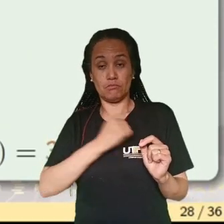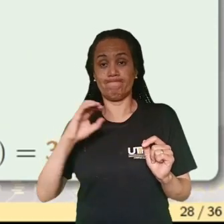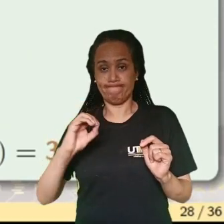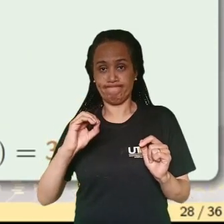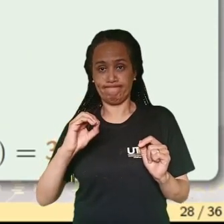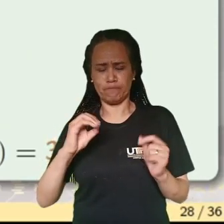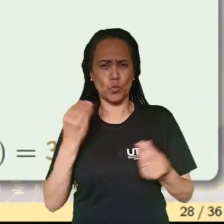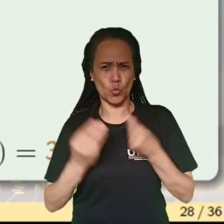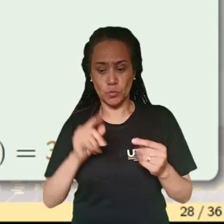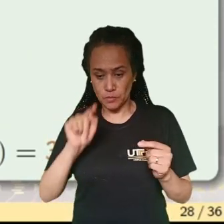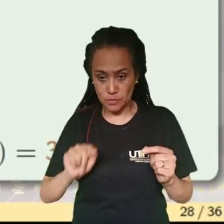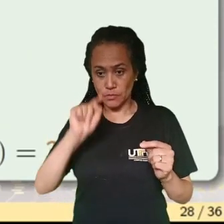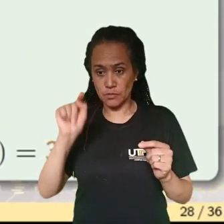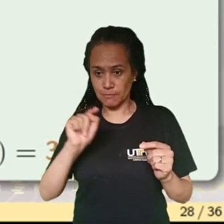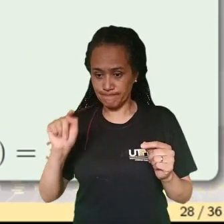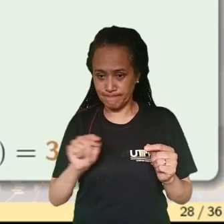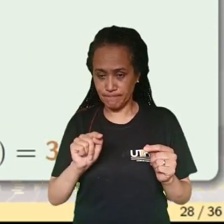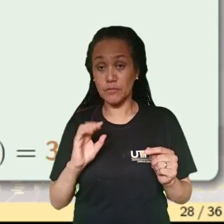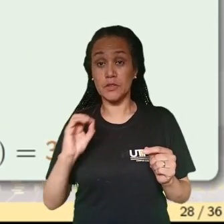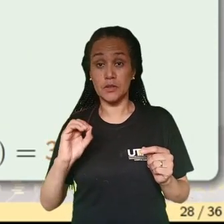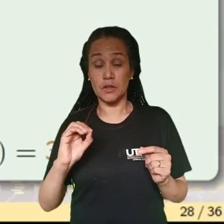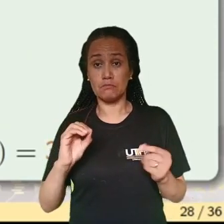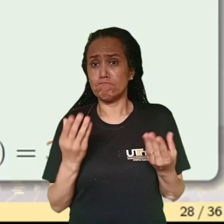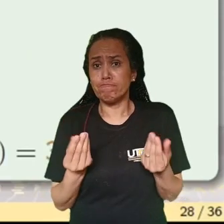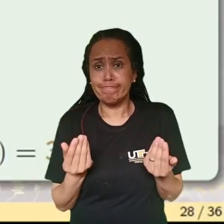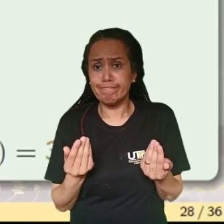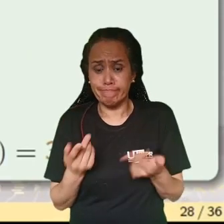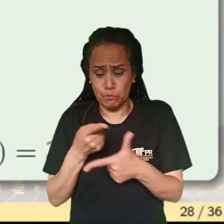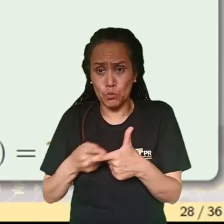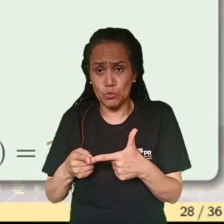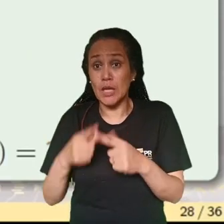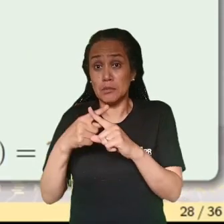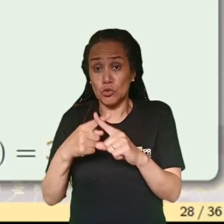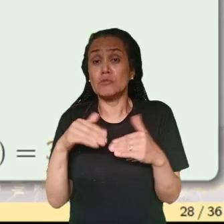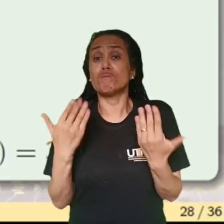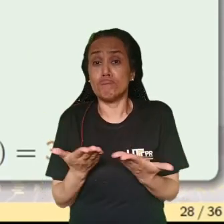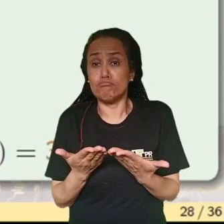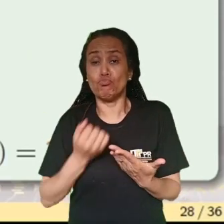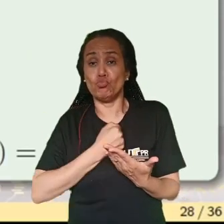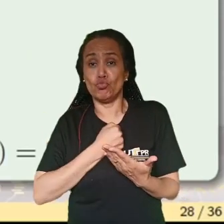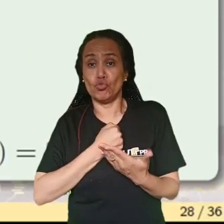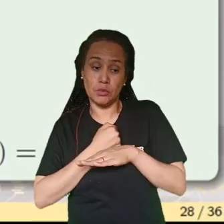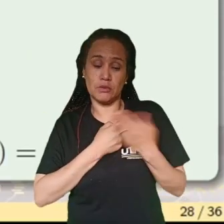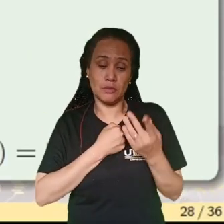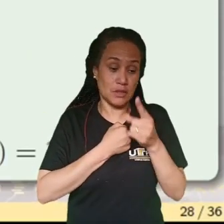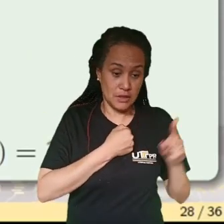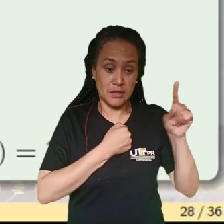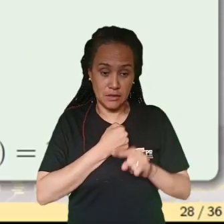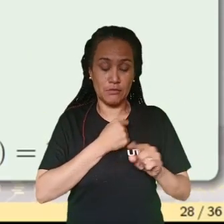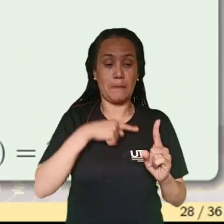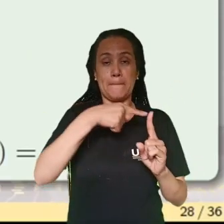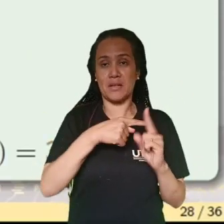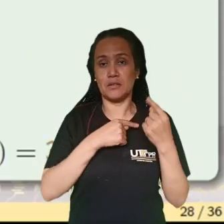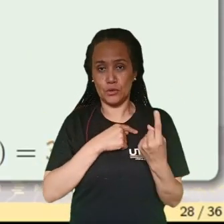Ele é o valor 0. Como beta ele é 0, então ele vai ser multiplicado pelo quê? Pelo número que está na frente, que é o